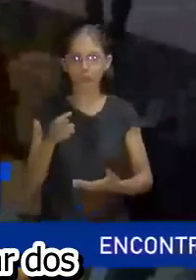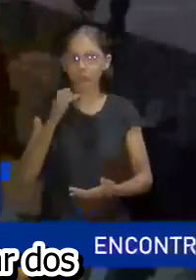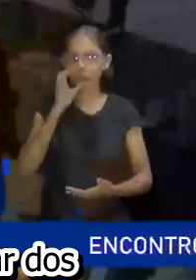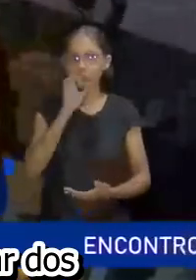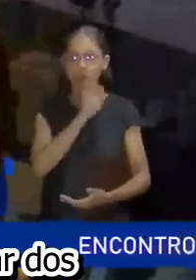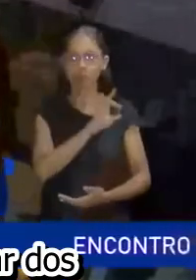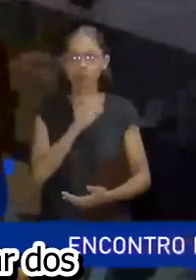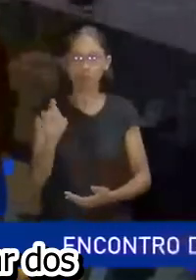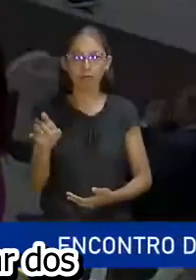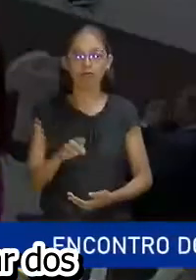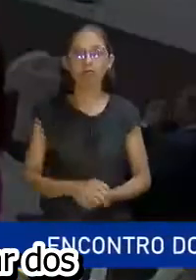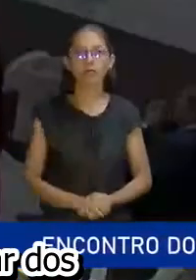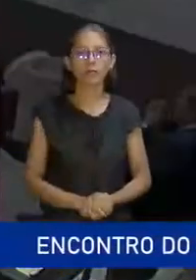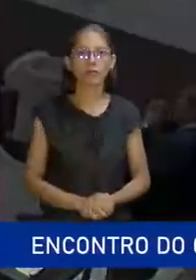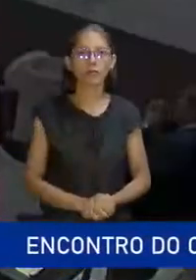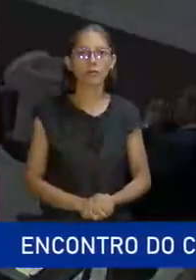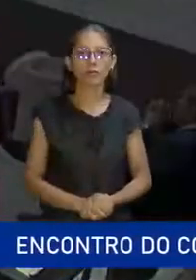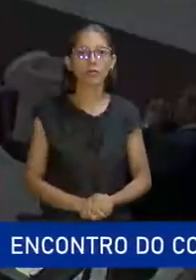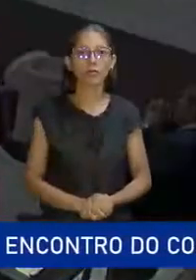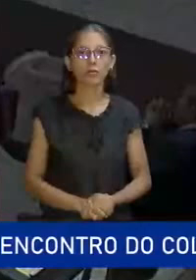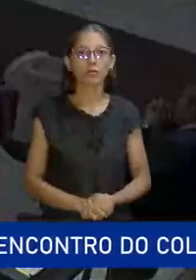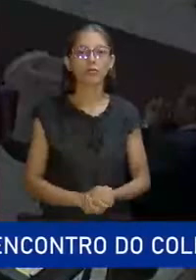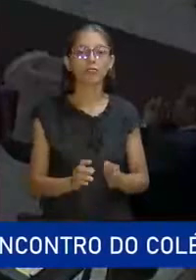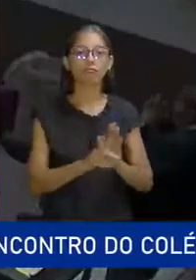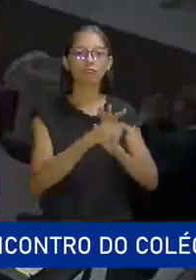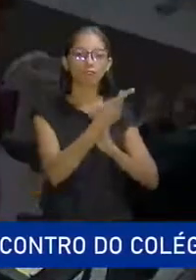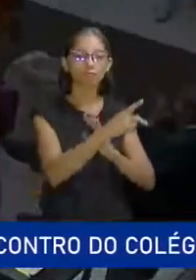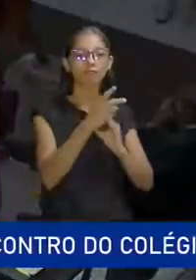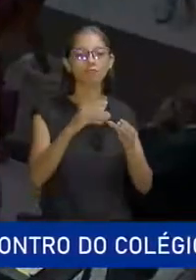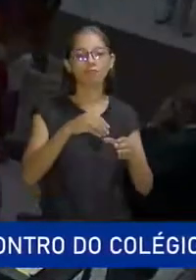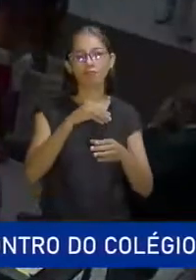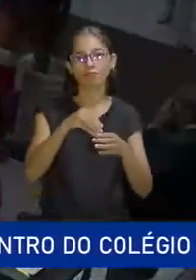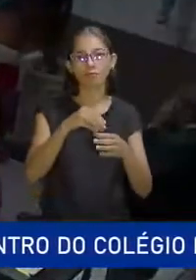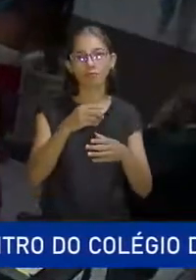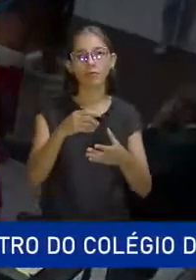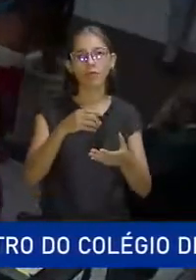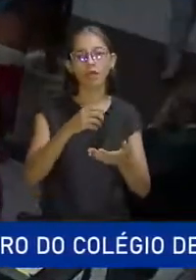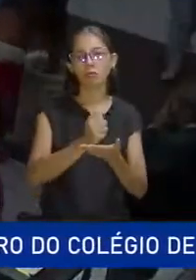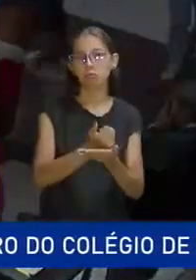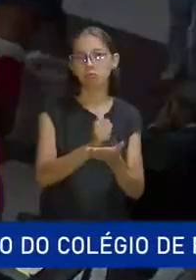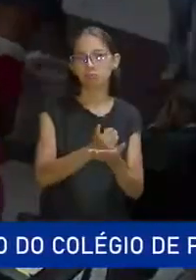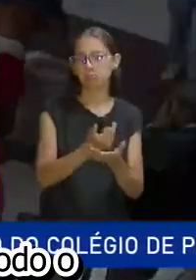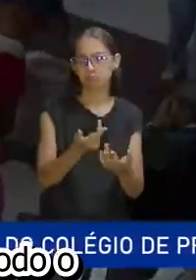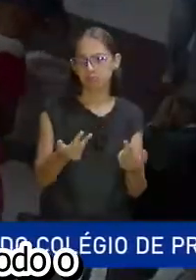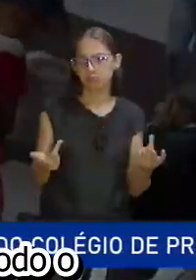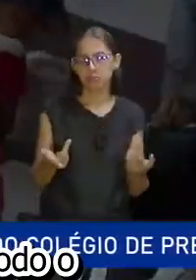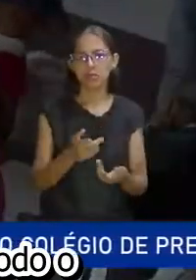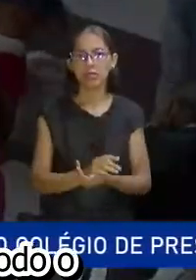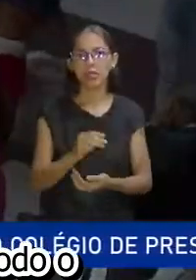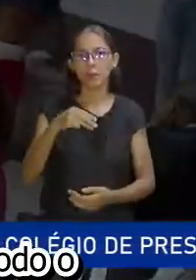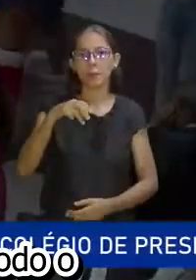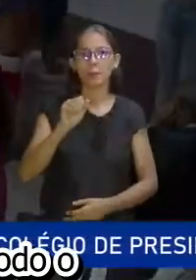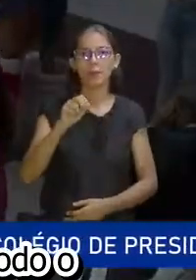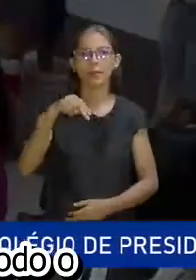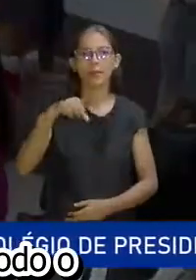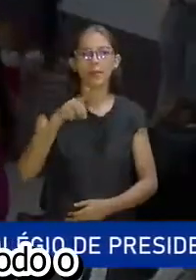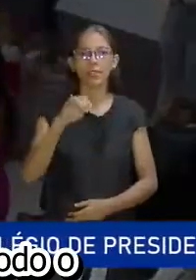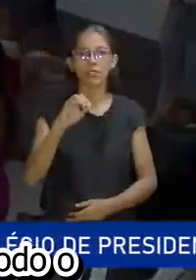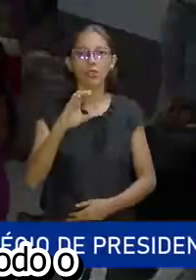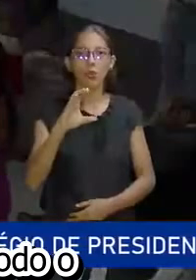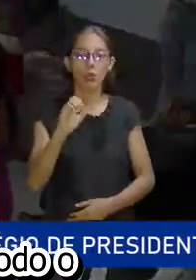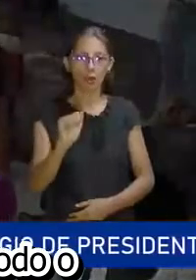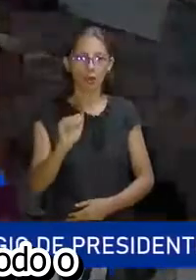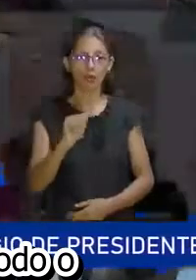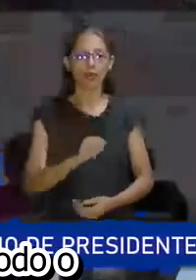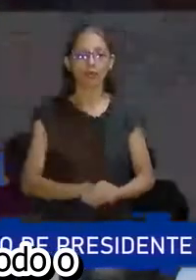teor alcoólico milenar dos povos indígenas, feito à base de mandioca. A produção é manual, mas